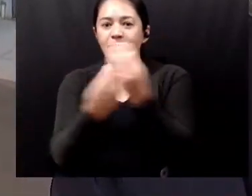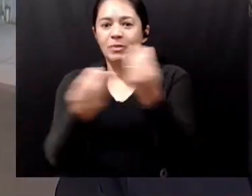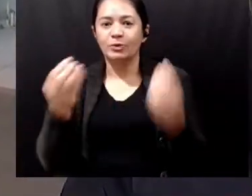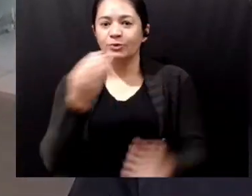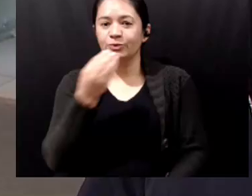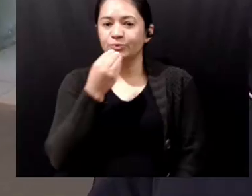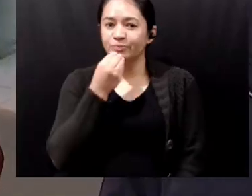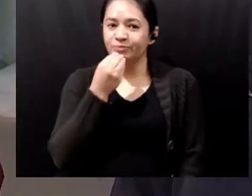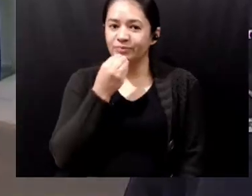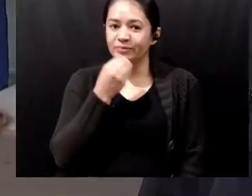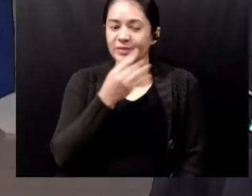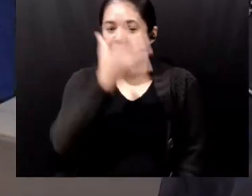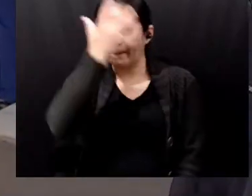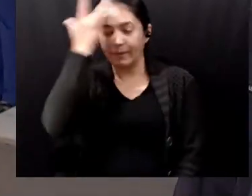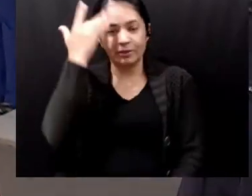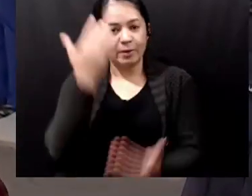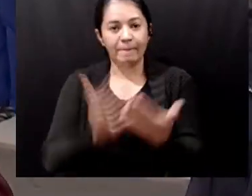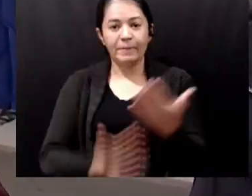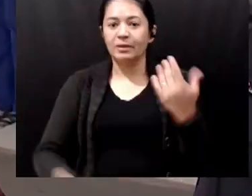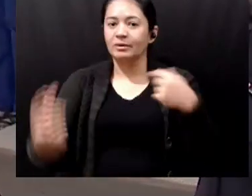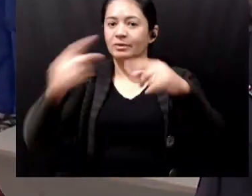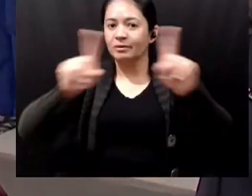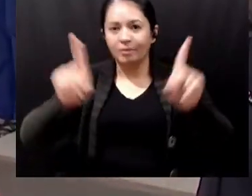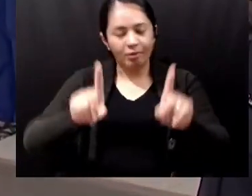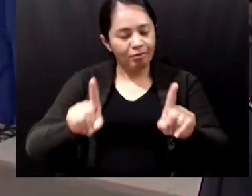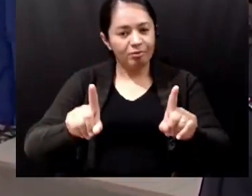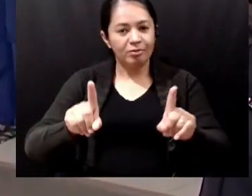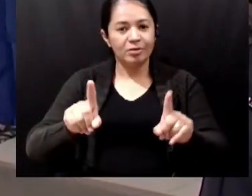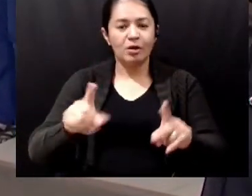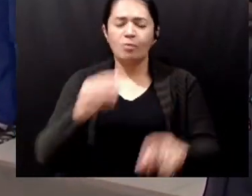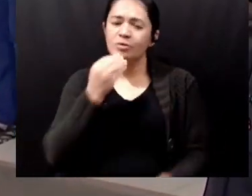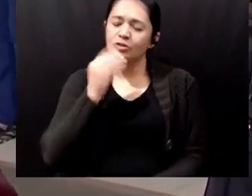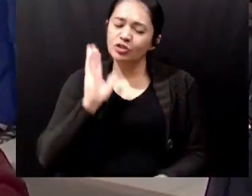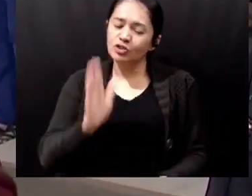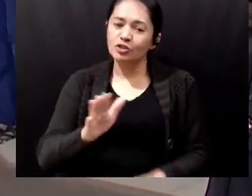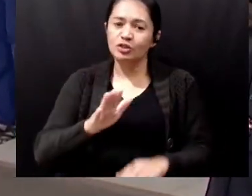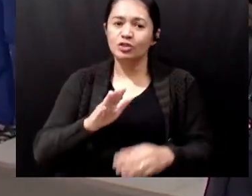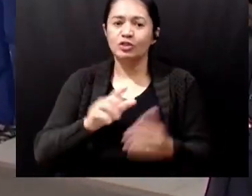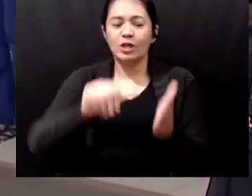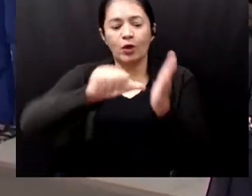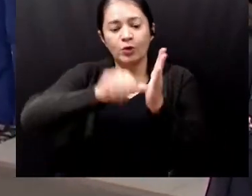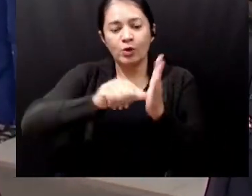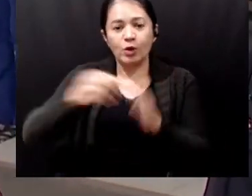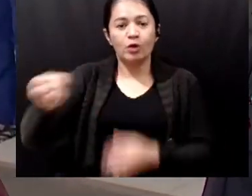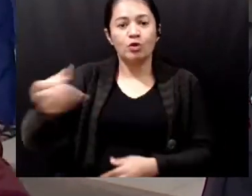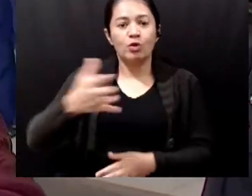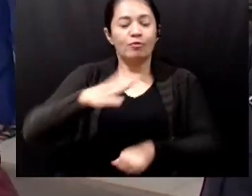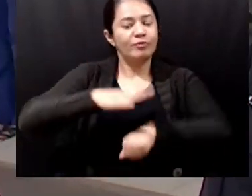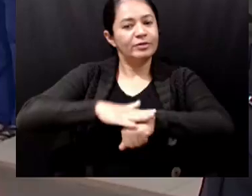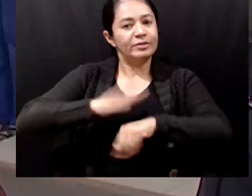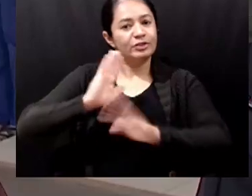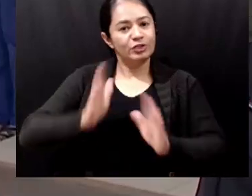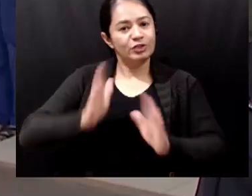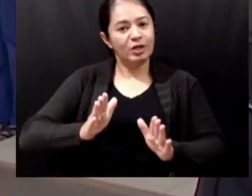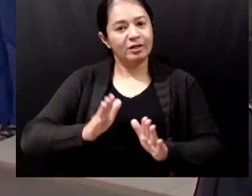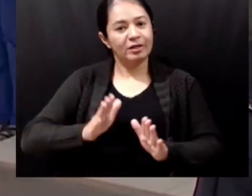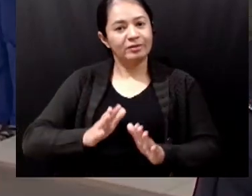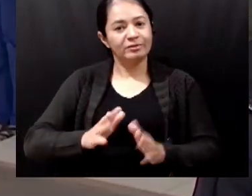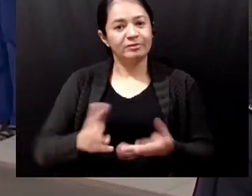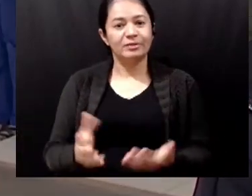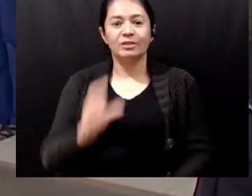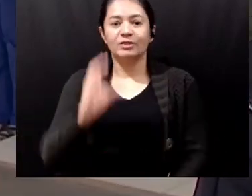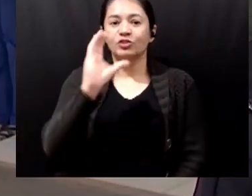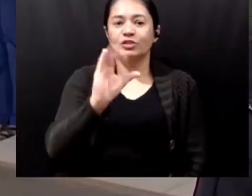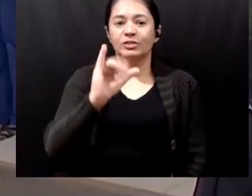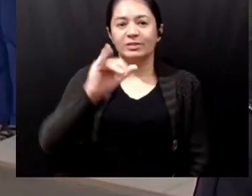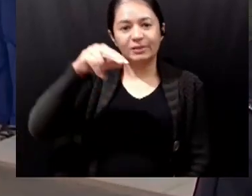não pode perder, e também essa chance aí de já fazer esse novo documento, né, que a gente chama de RG, mas agora é chamado de SIM. E